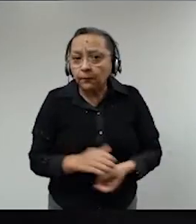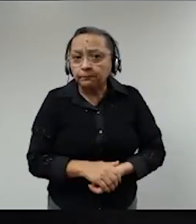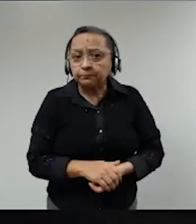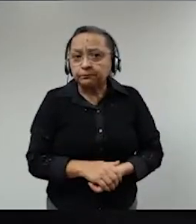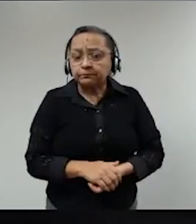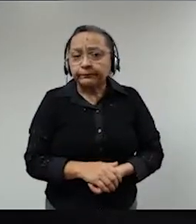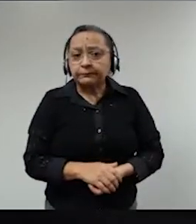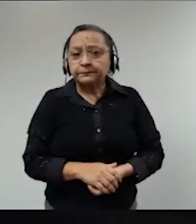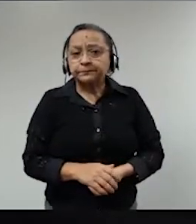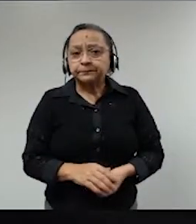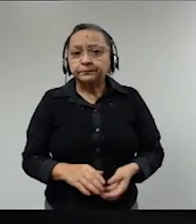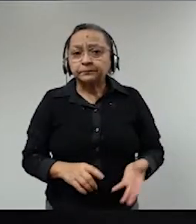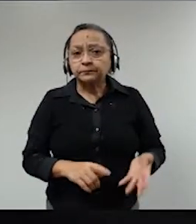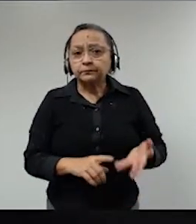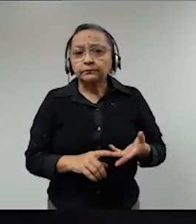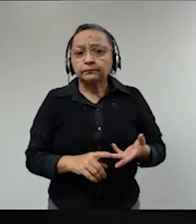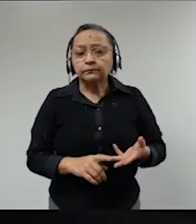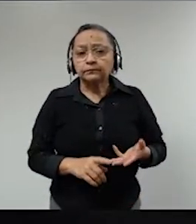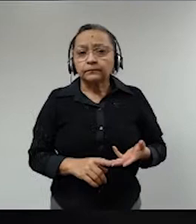E